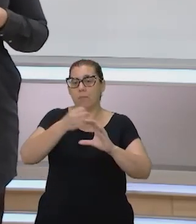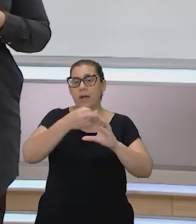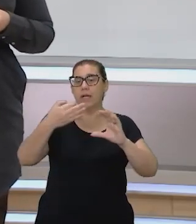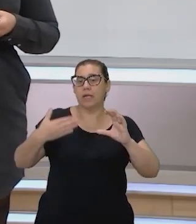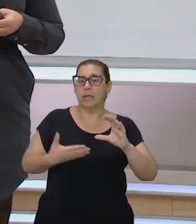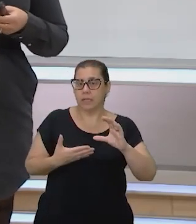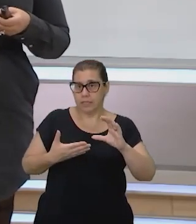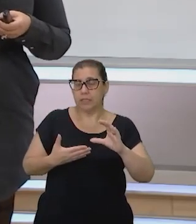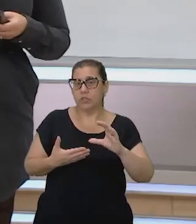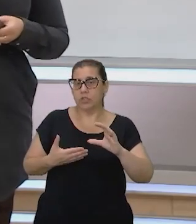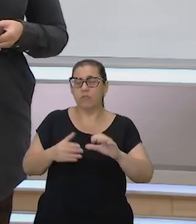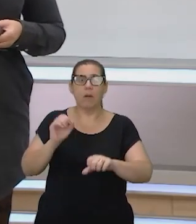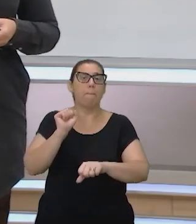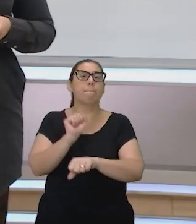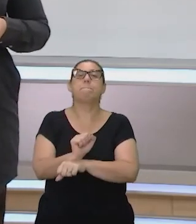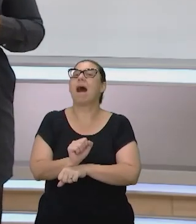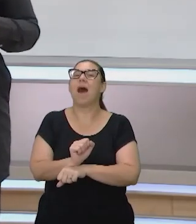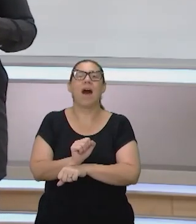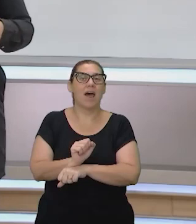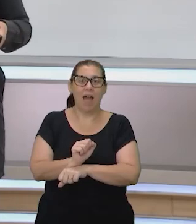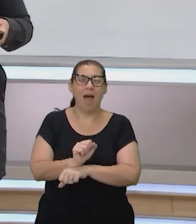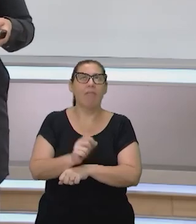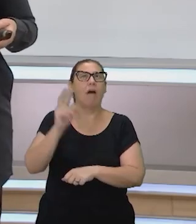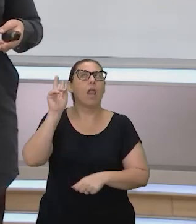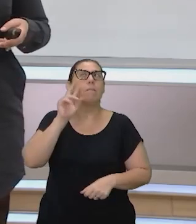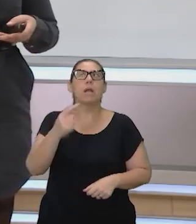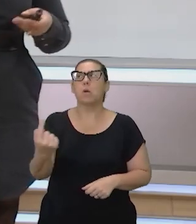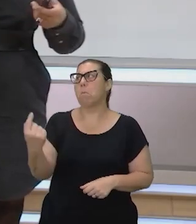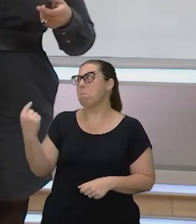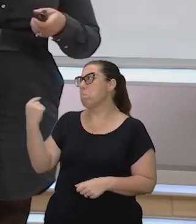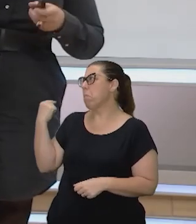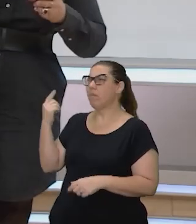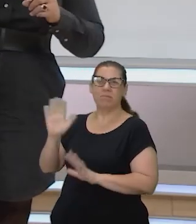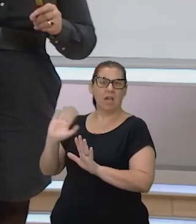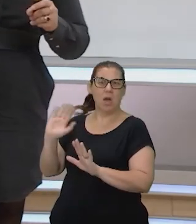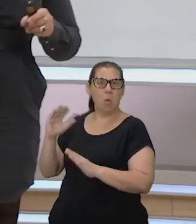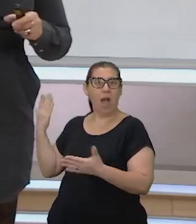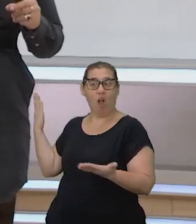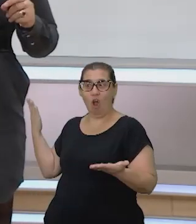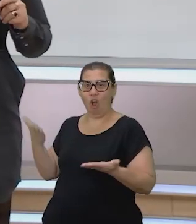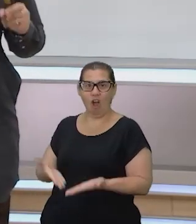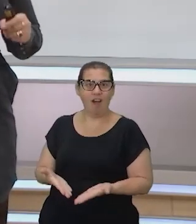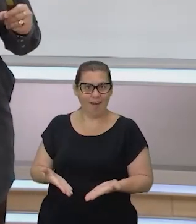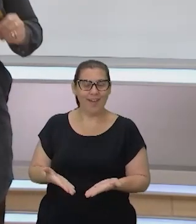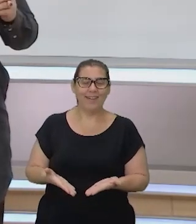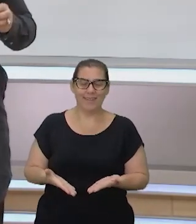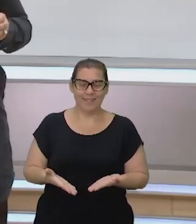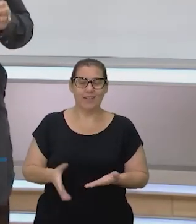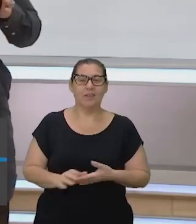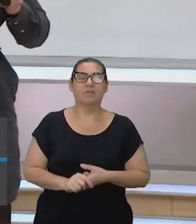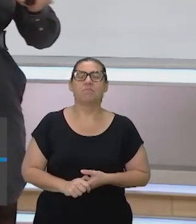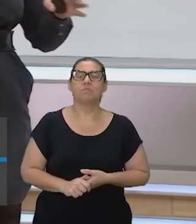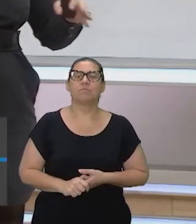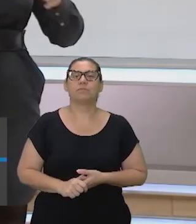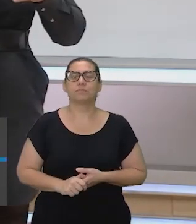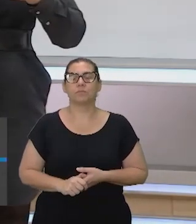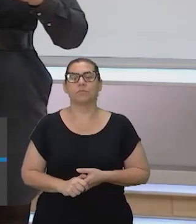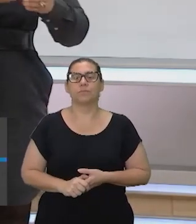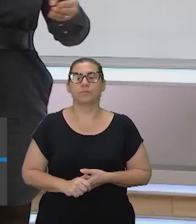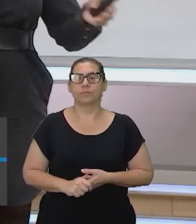característica da pop art, ela não fica muito remetendo ao passado, não, tá? Então, geralmente, ela retrata, né,